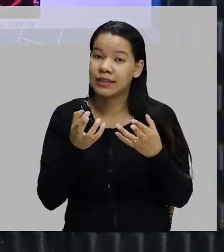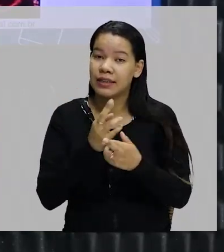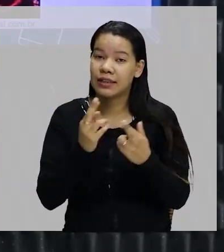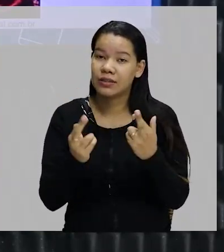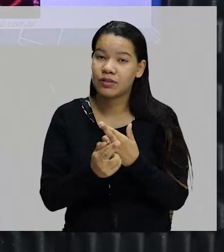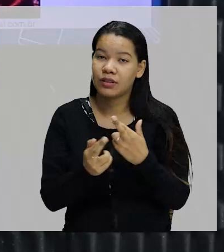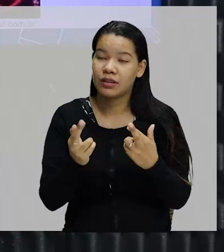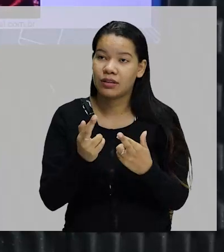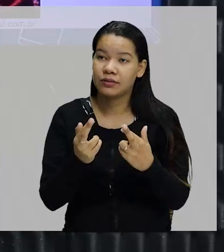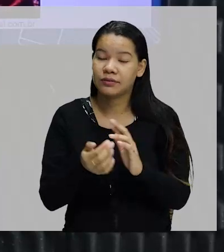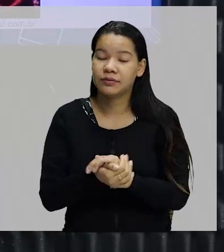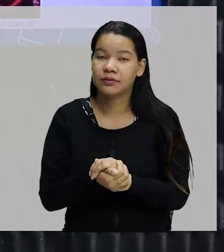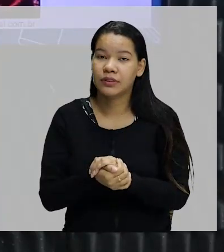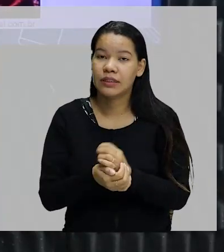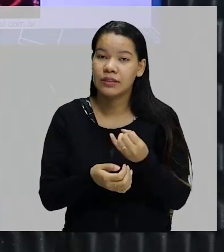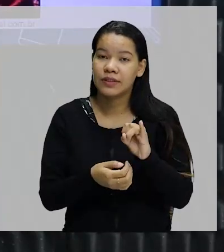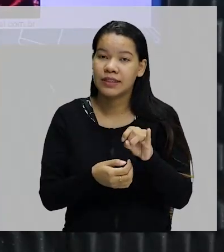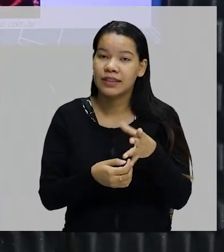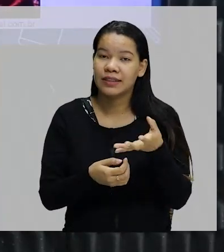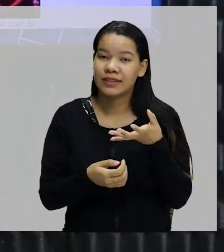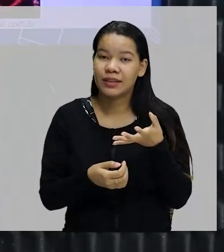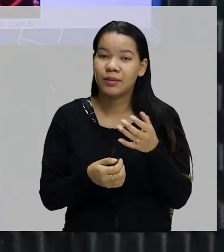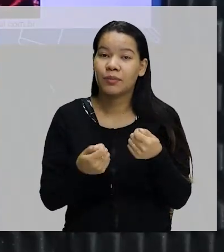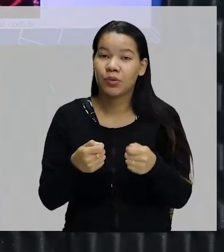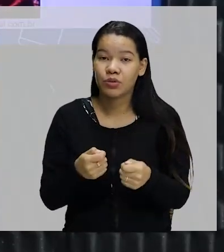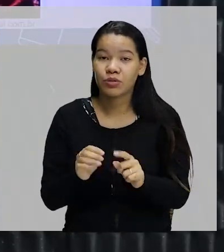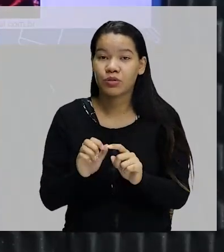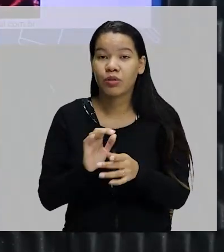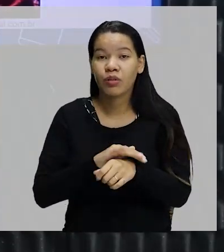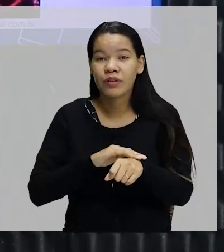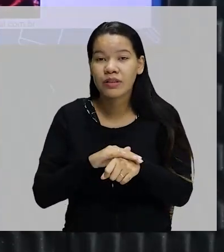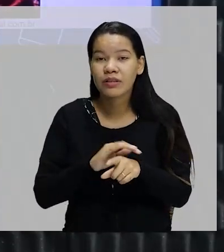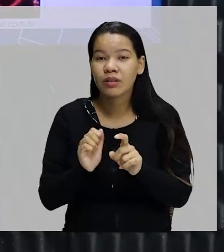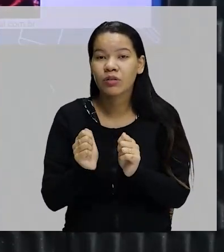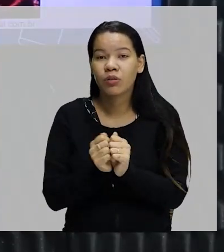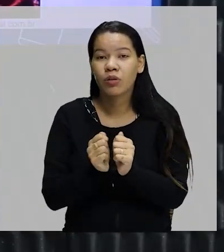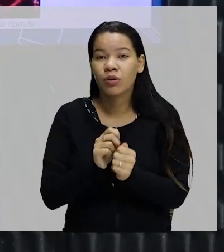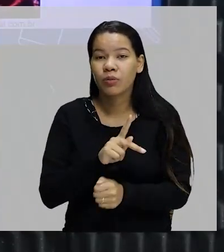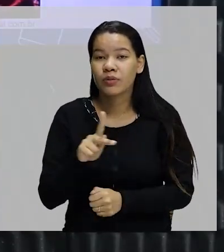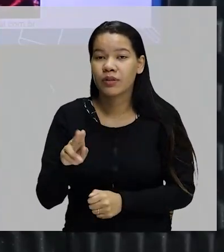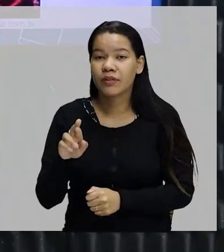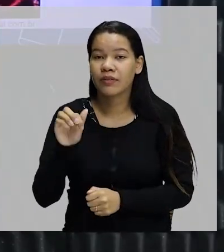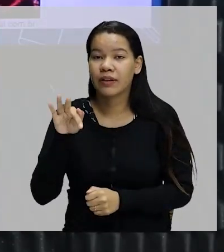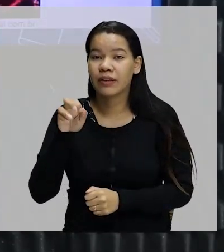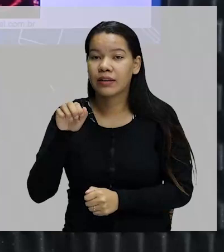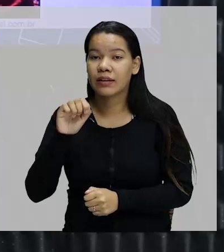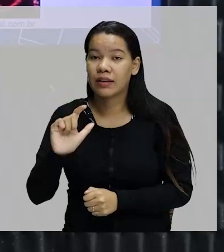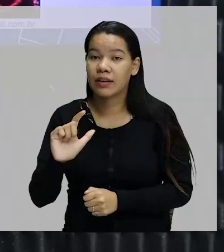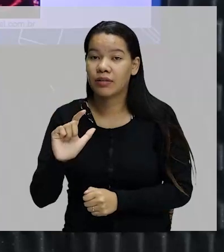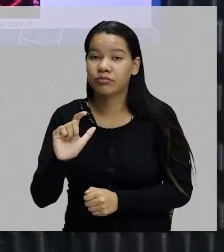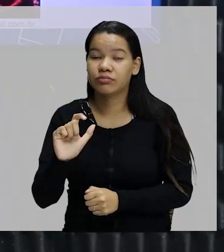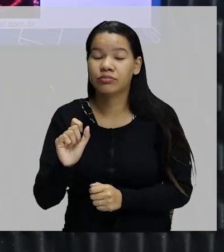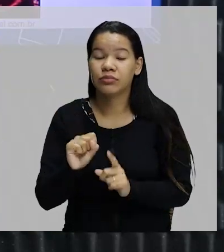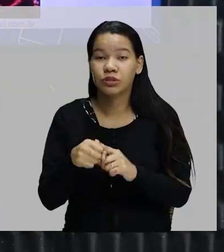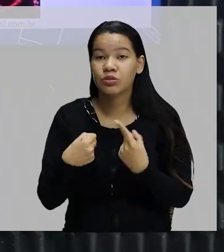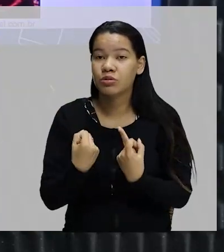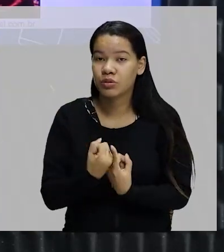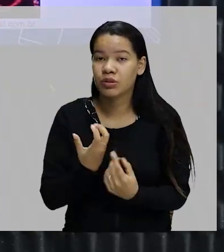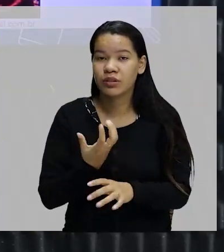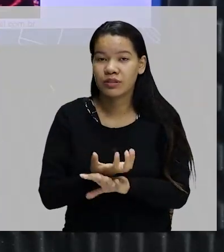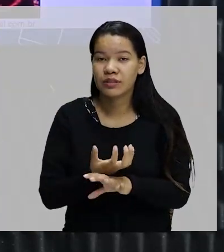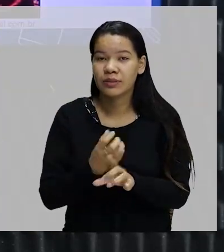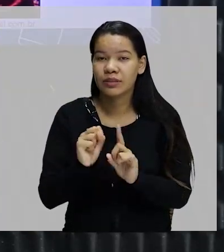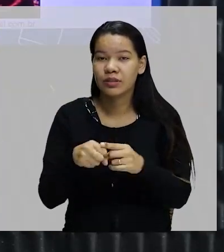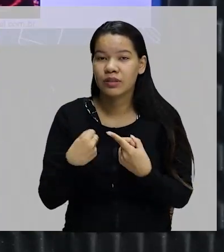vocês podem conversar com o professor Rafael de Sociologia ou com o professor de Sociologia de vocês da escola para que eles falem para vocês um pouquinho